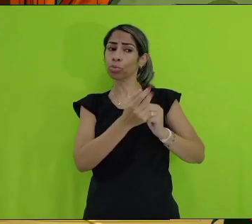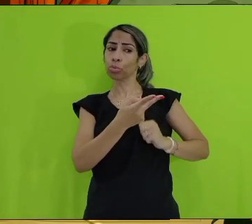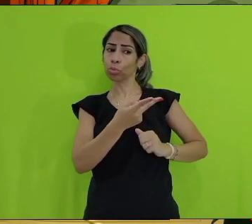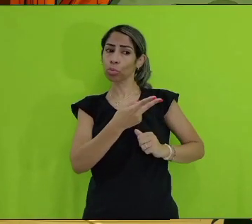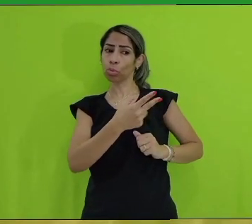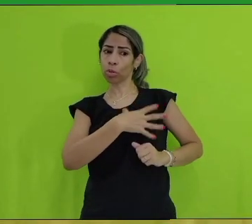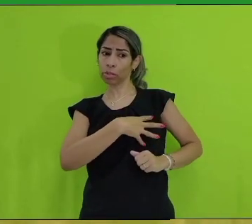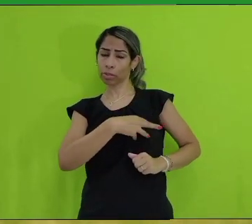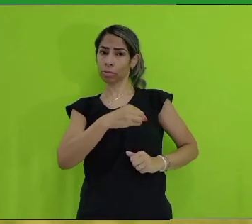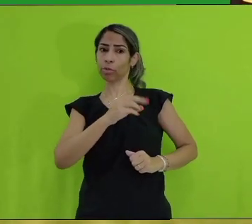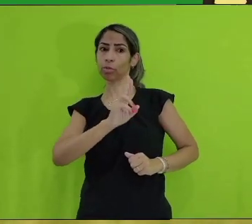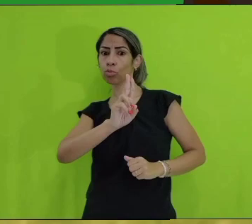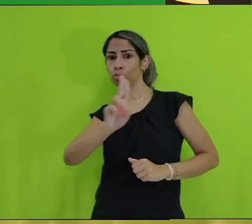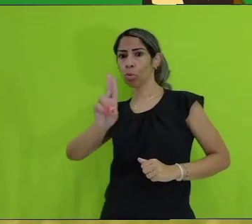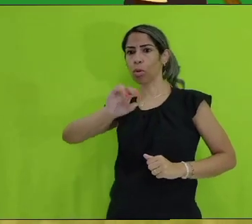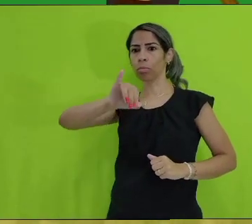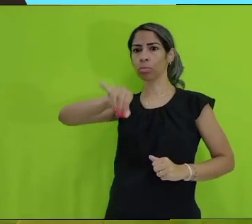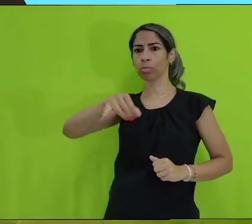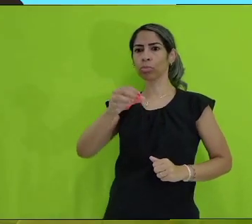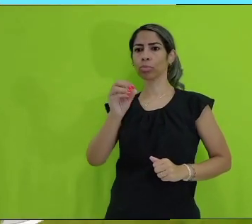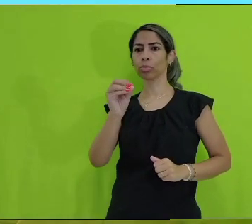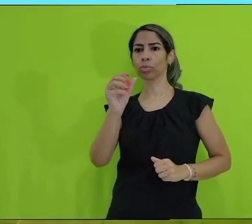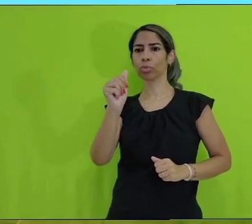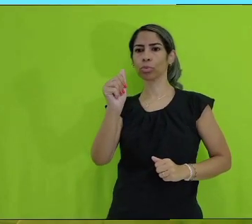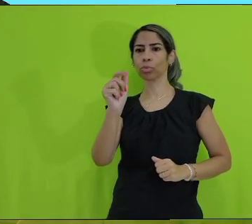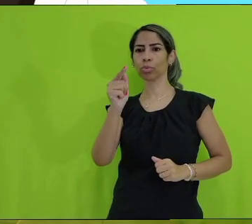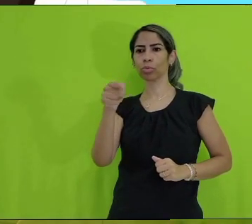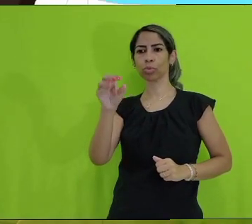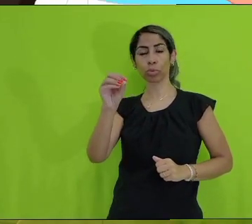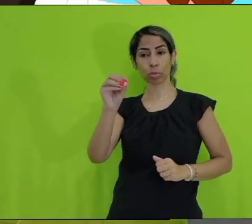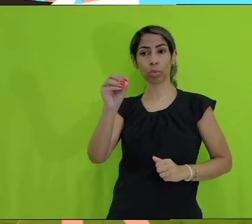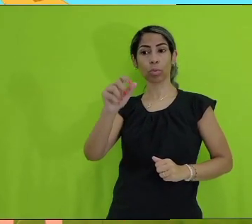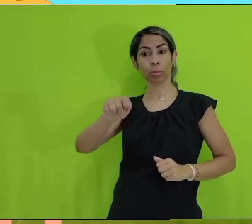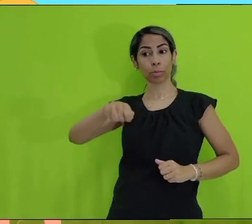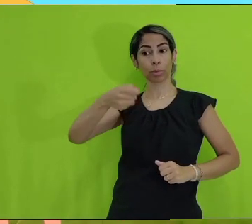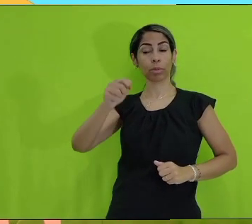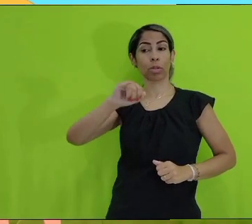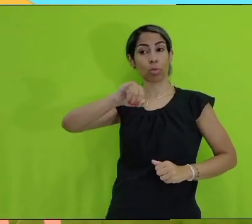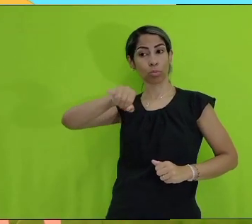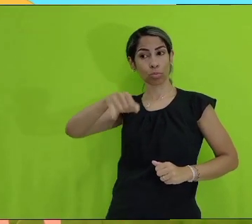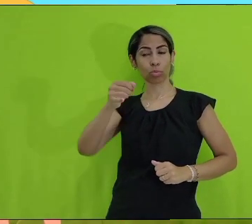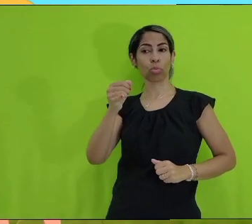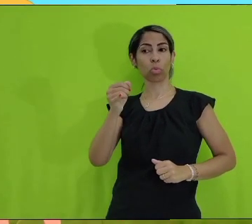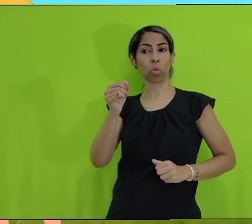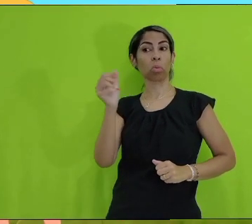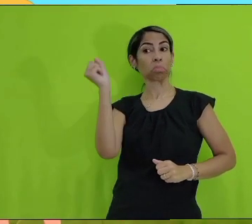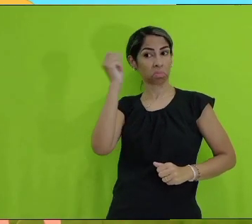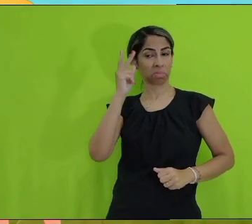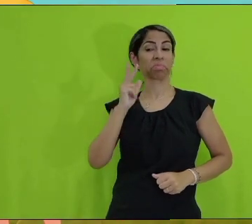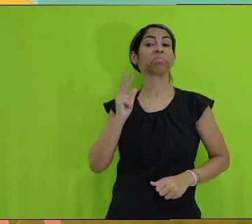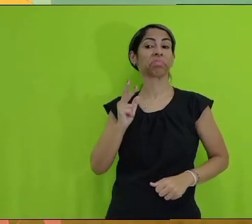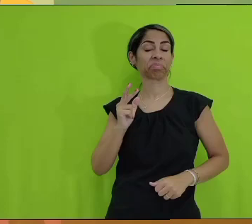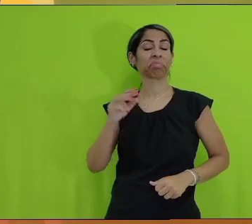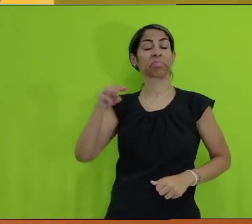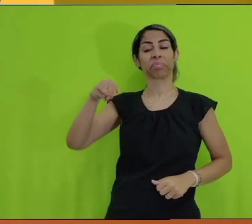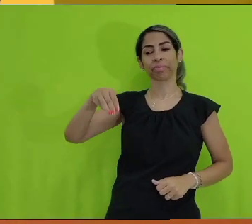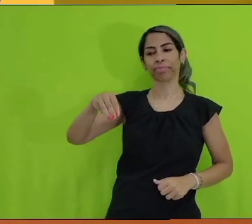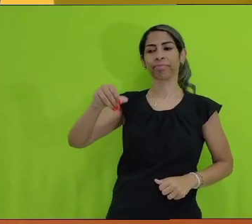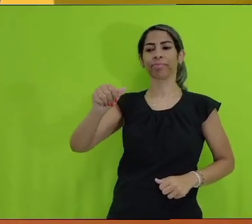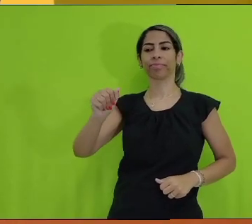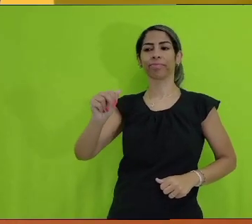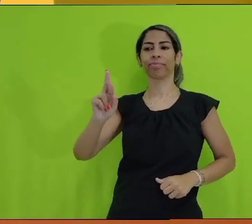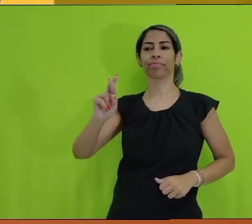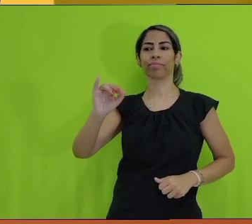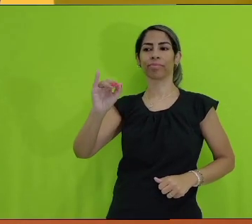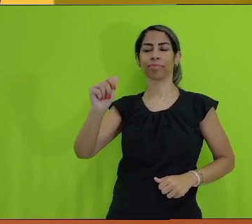Maria. João era um menino esperto e inteligente, e Maria era uma garota tímida e acanhada.